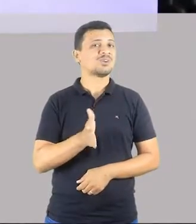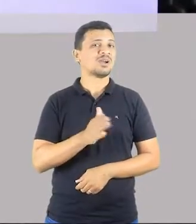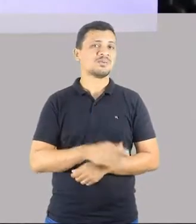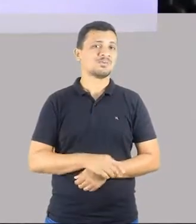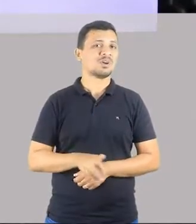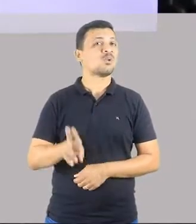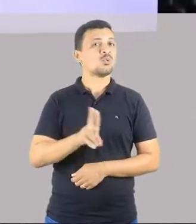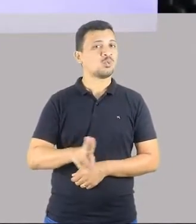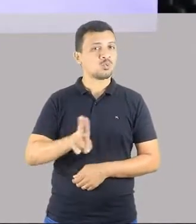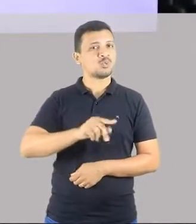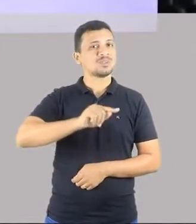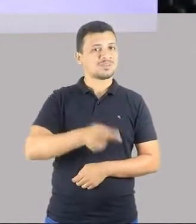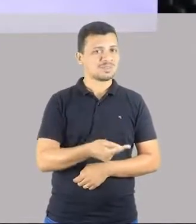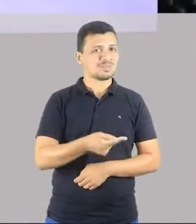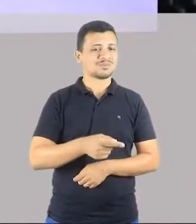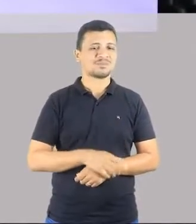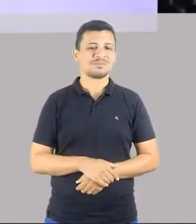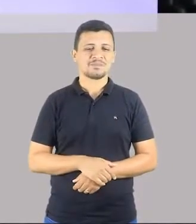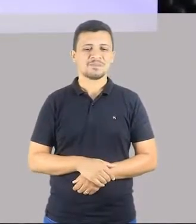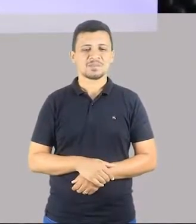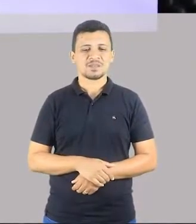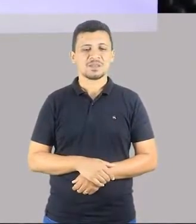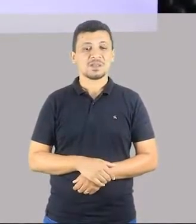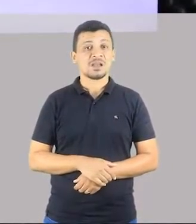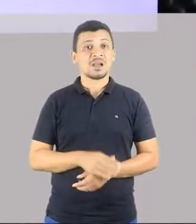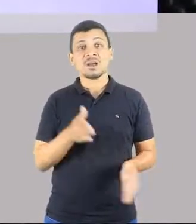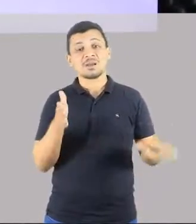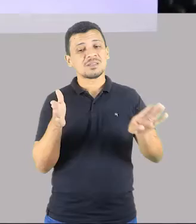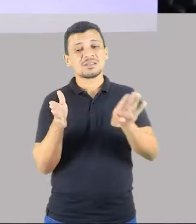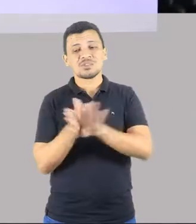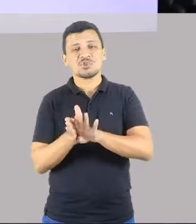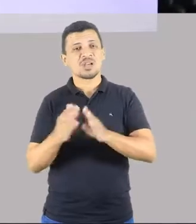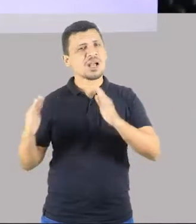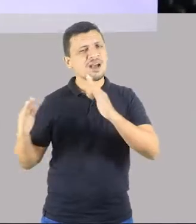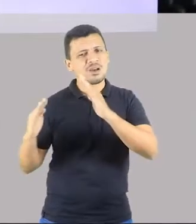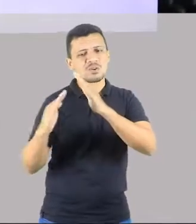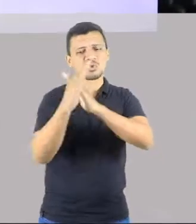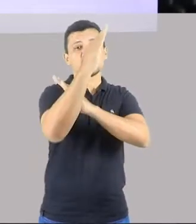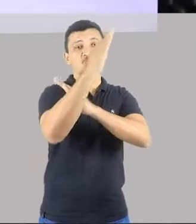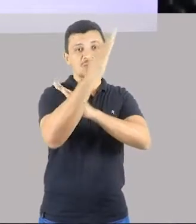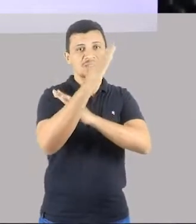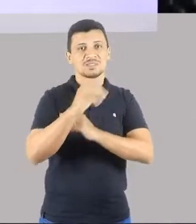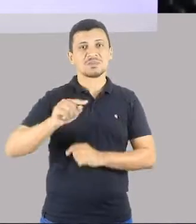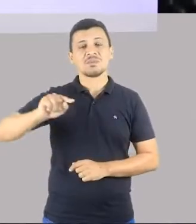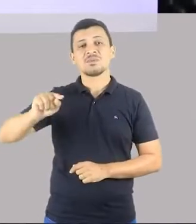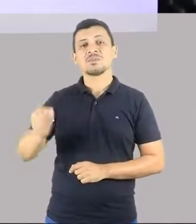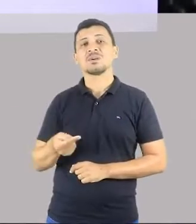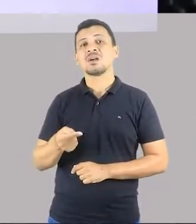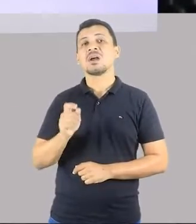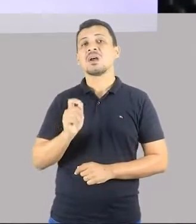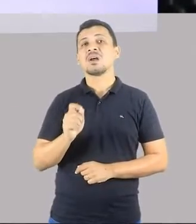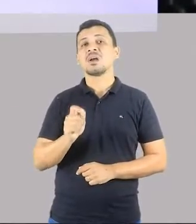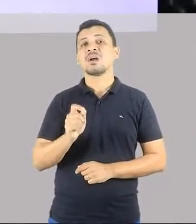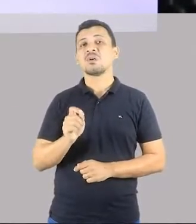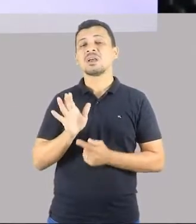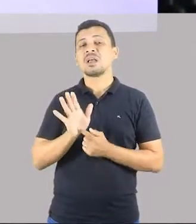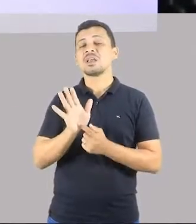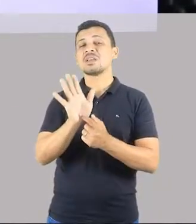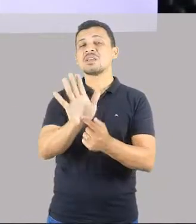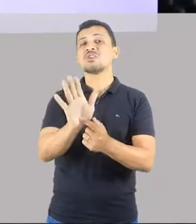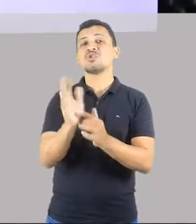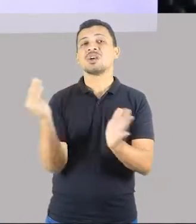de termos. E aí eu já vou precisar pontuar. Certo? Para se chegar ao sucesso, é uma oração adverbial que indica